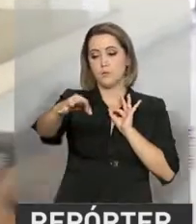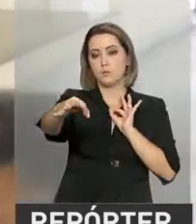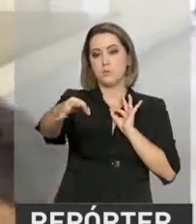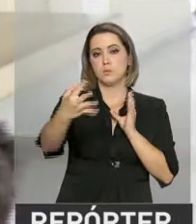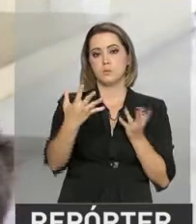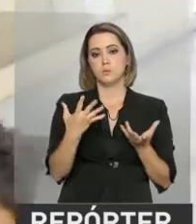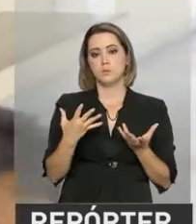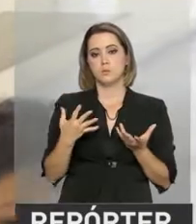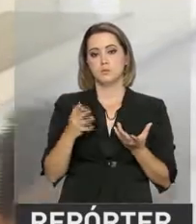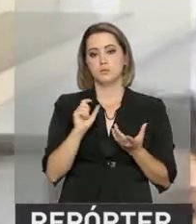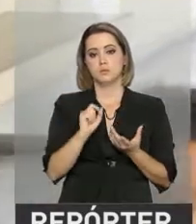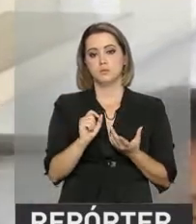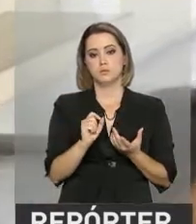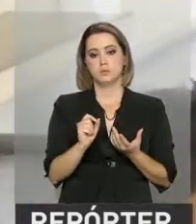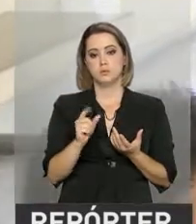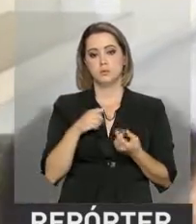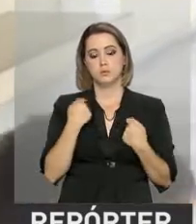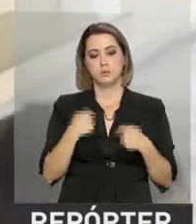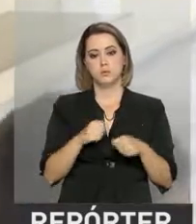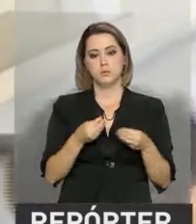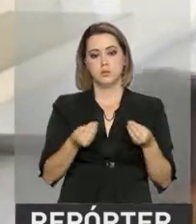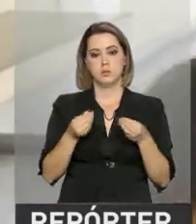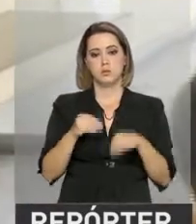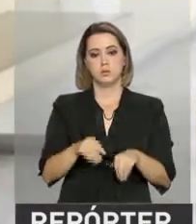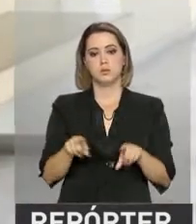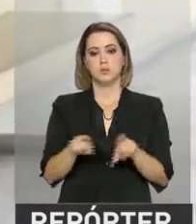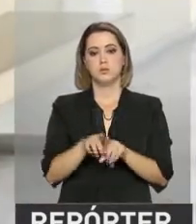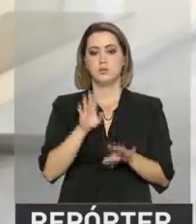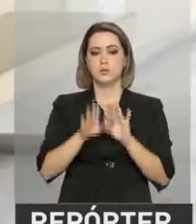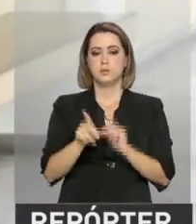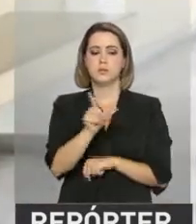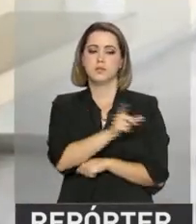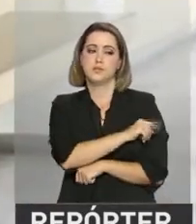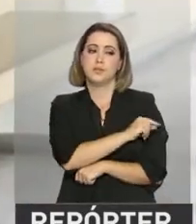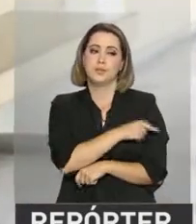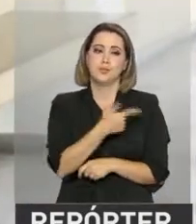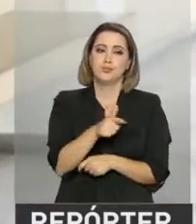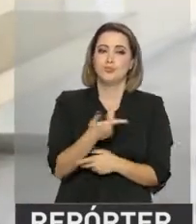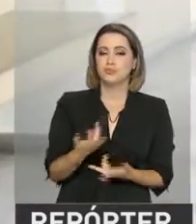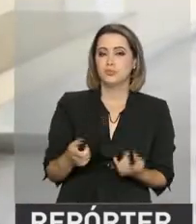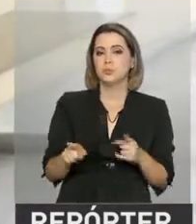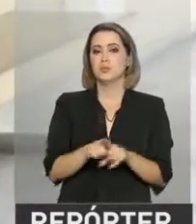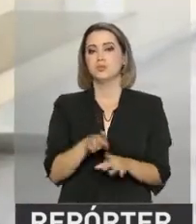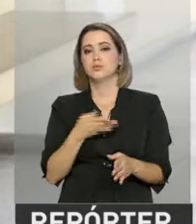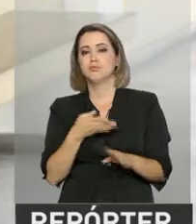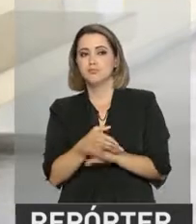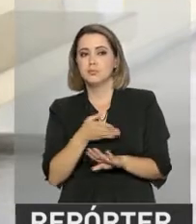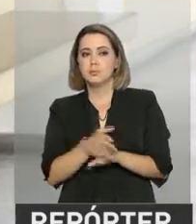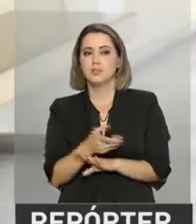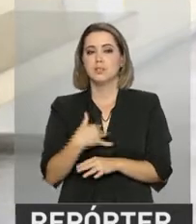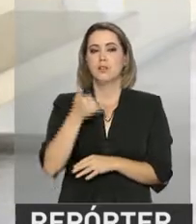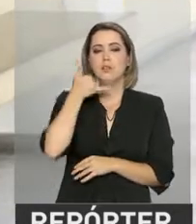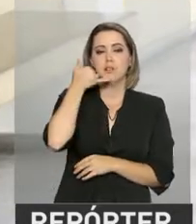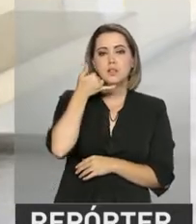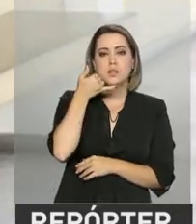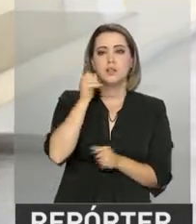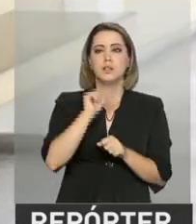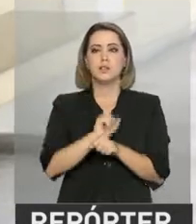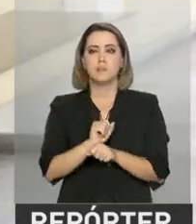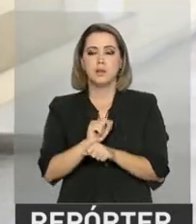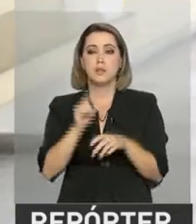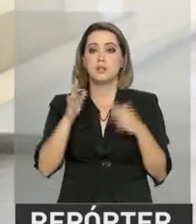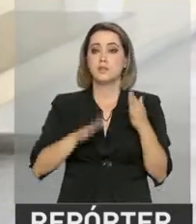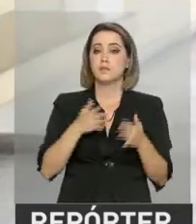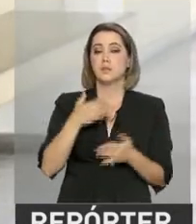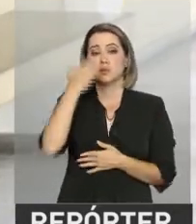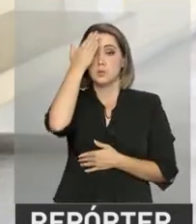caxias vai ser em que eu tenho que deixar guardado aqui é melhor se não chegou aí eu tenho que falar com as meninas menina vai me liga e também tem coisas que